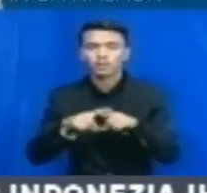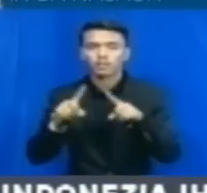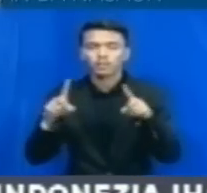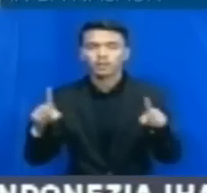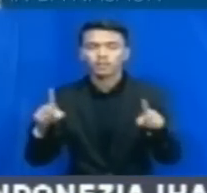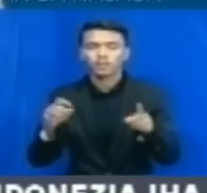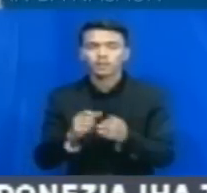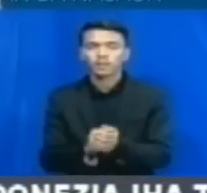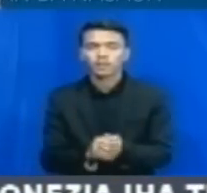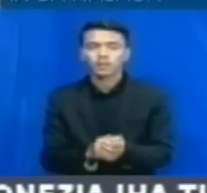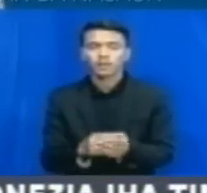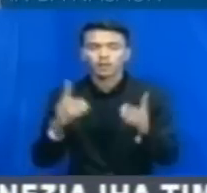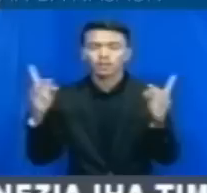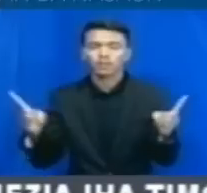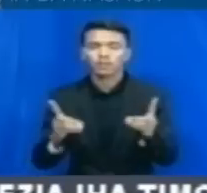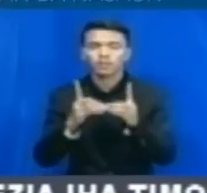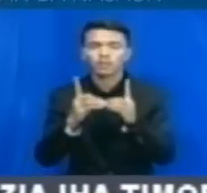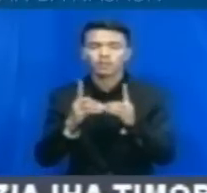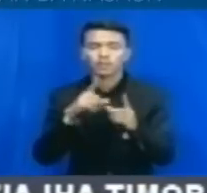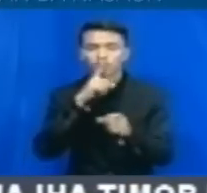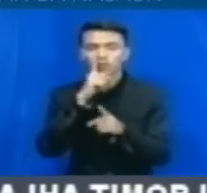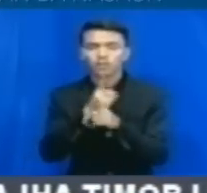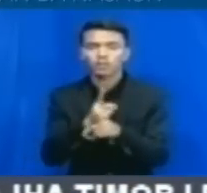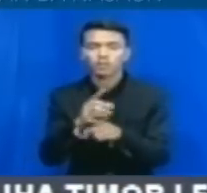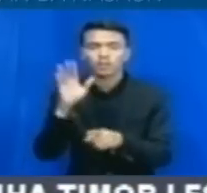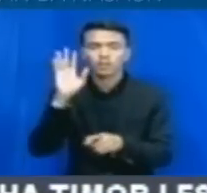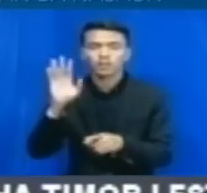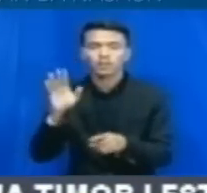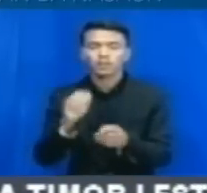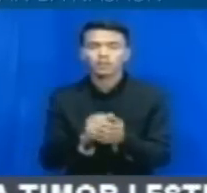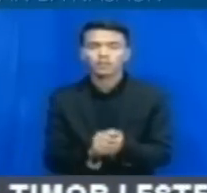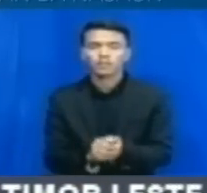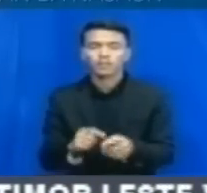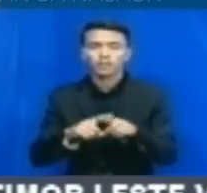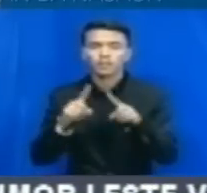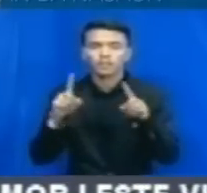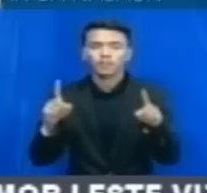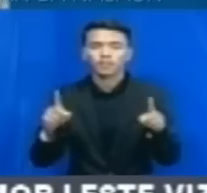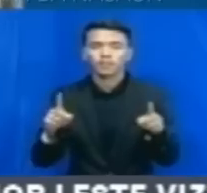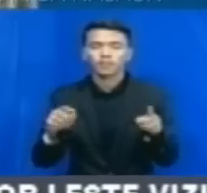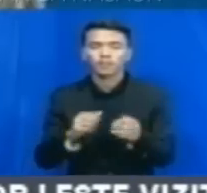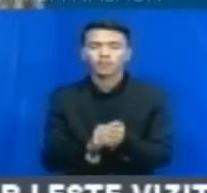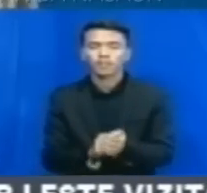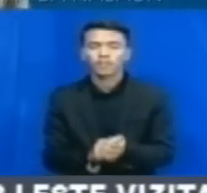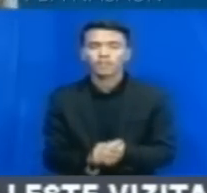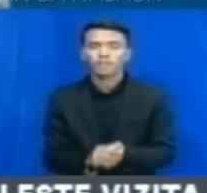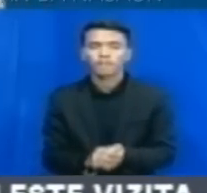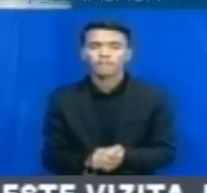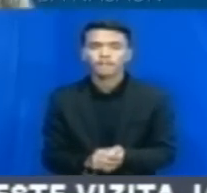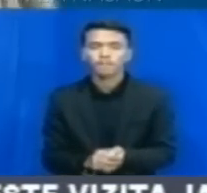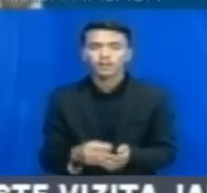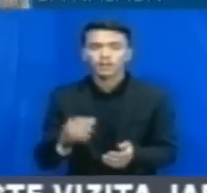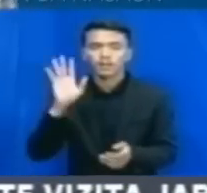a lei da Laruma, bela acontece, né. Mesmo, claro, o cara que nem lá ia mandato. Mas bem, se cara que comete flagrante delito, flagrante